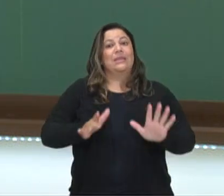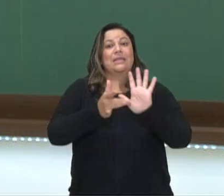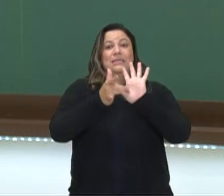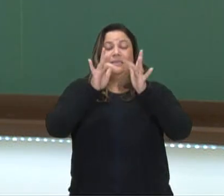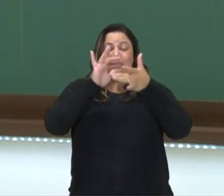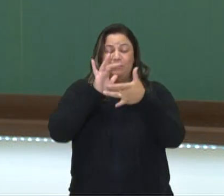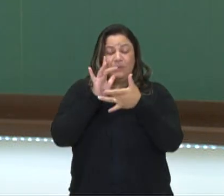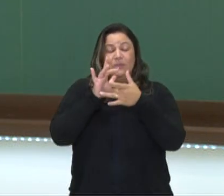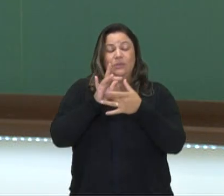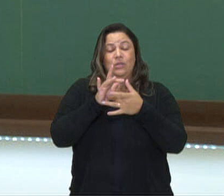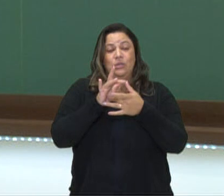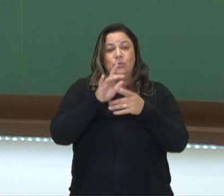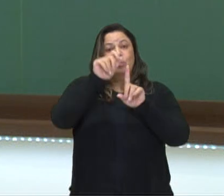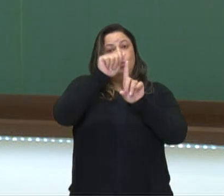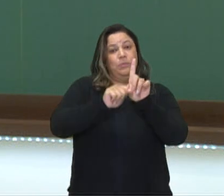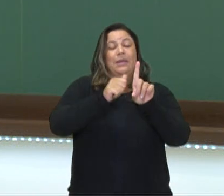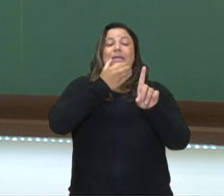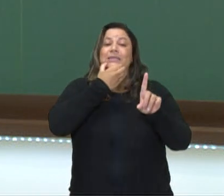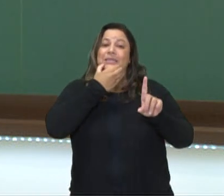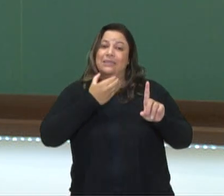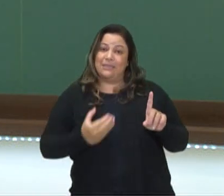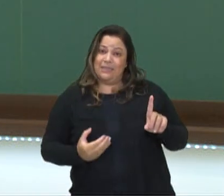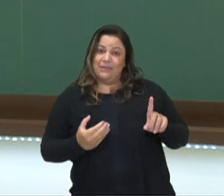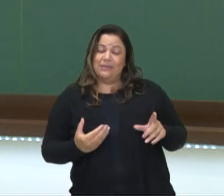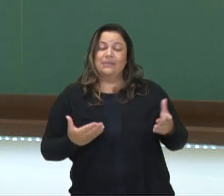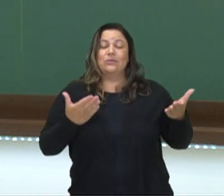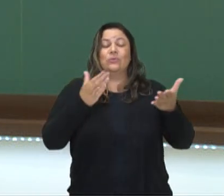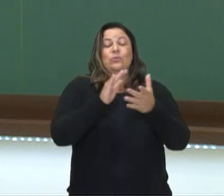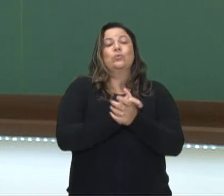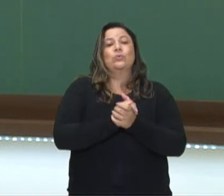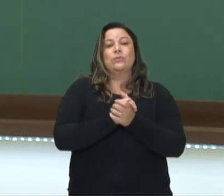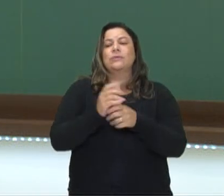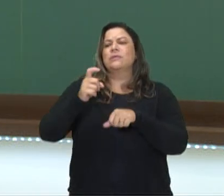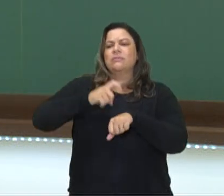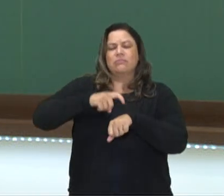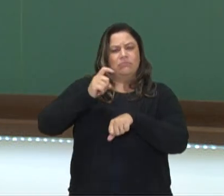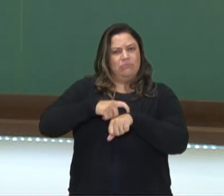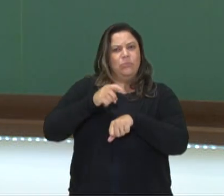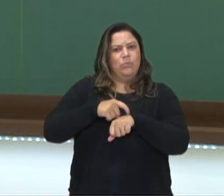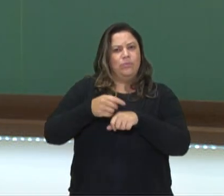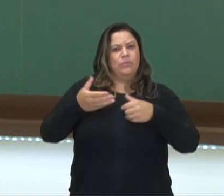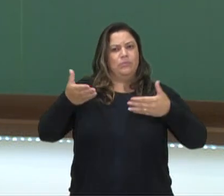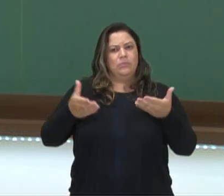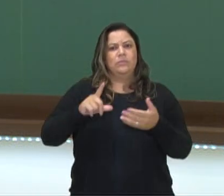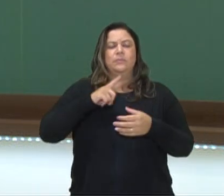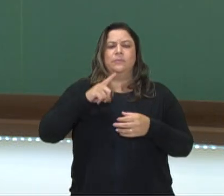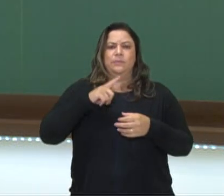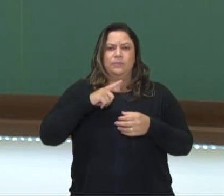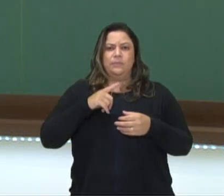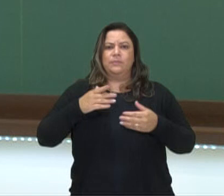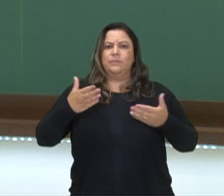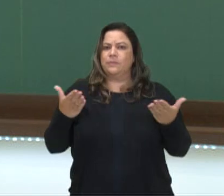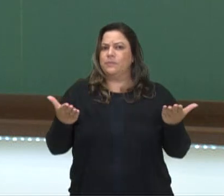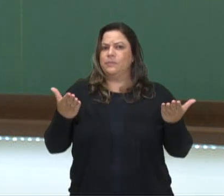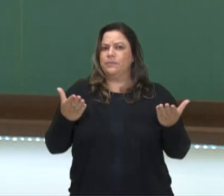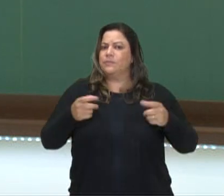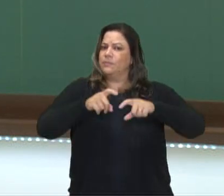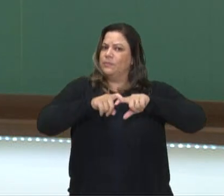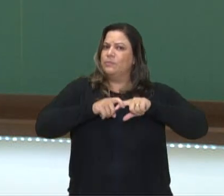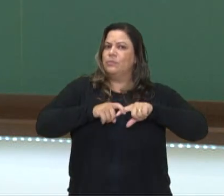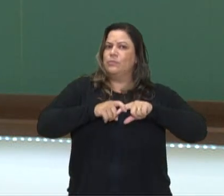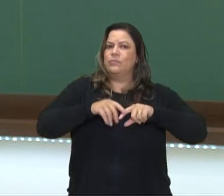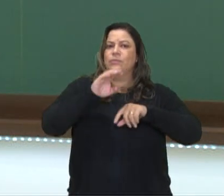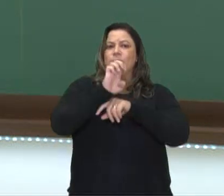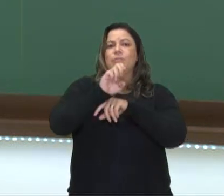de final de ano, como sendo o momento que nós temos ali o nascimento do menino Jesus, e por isso El